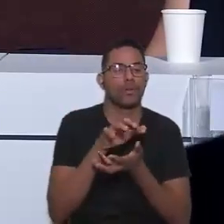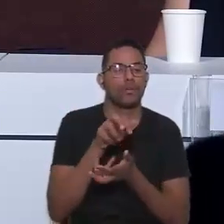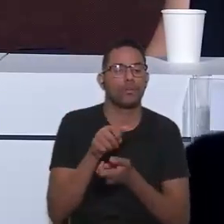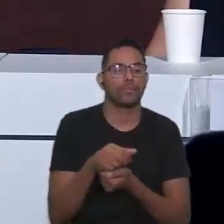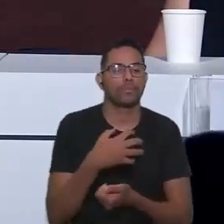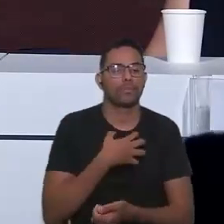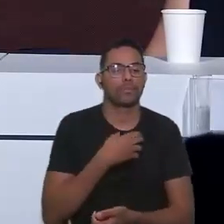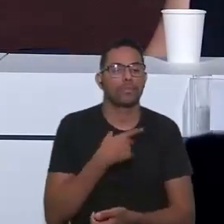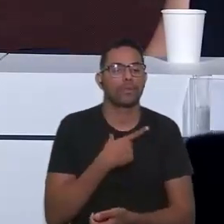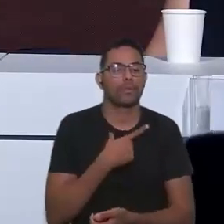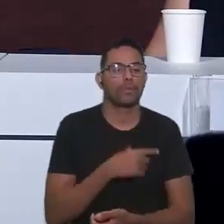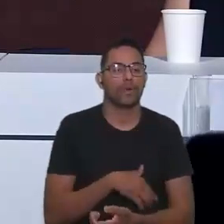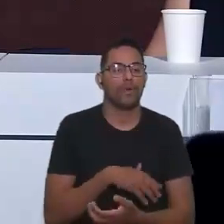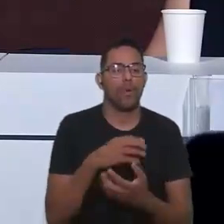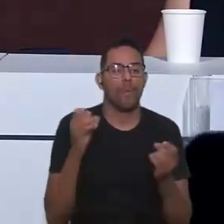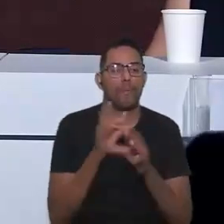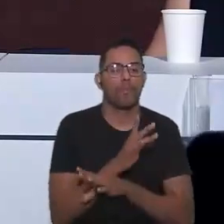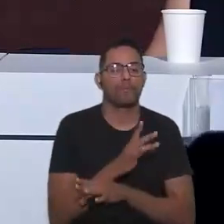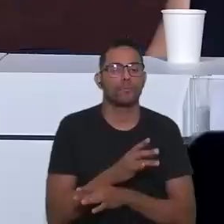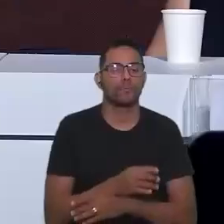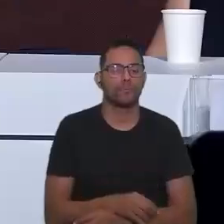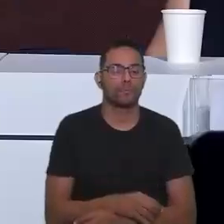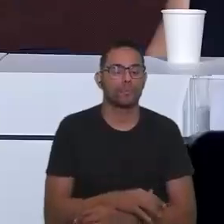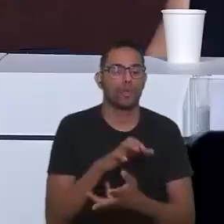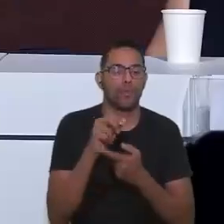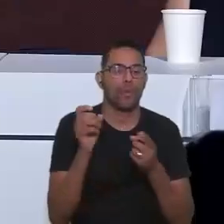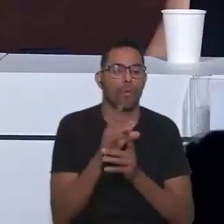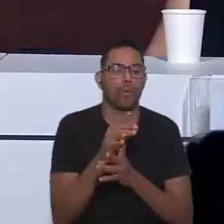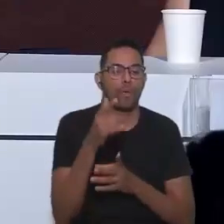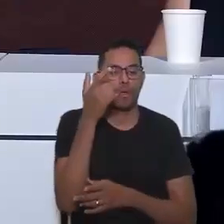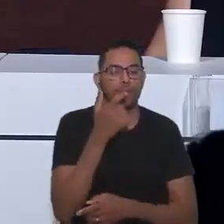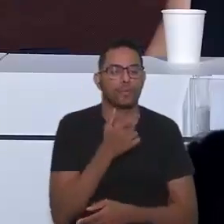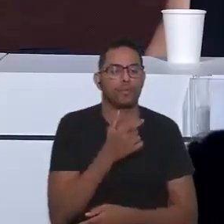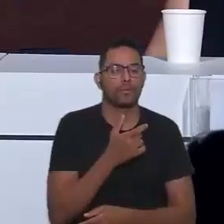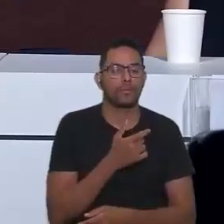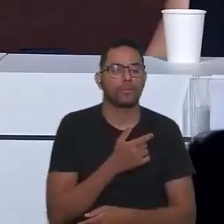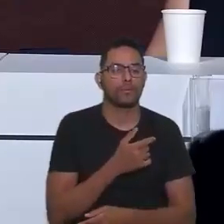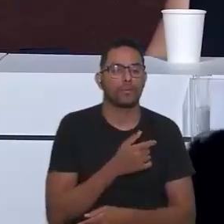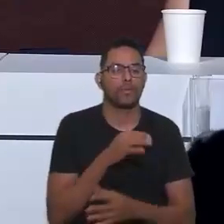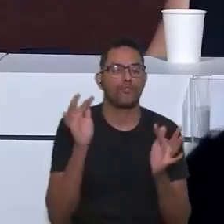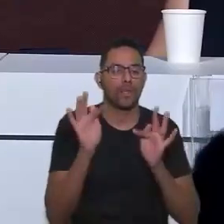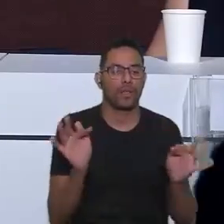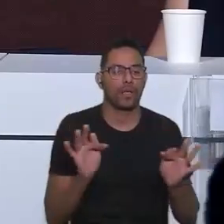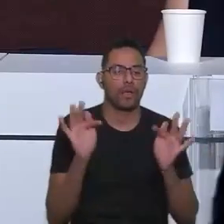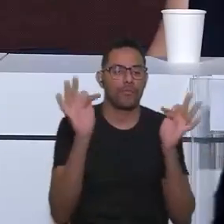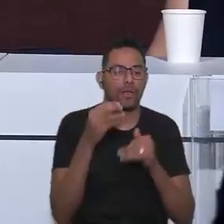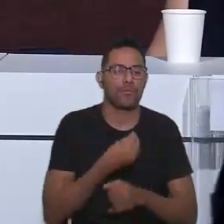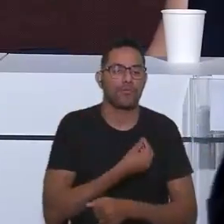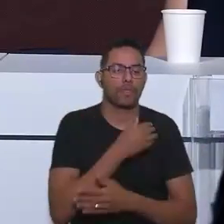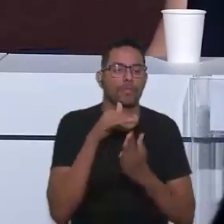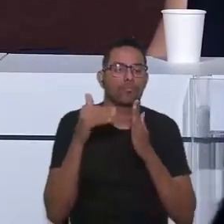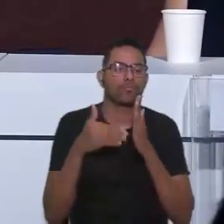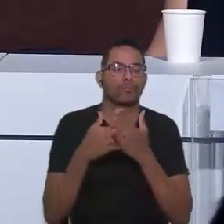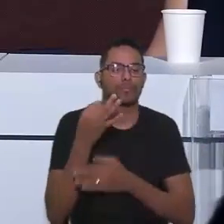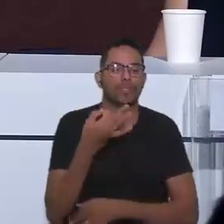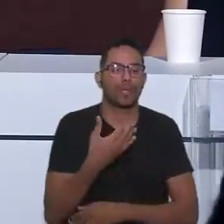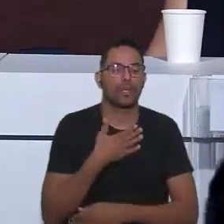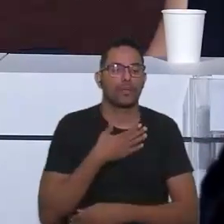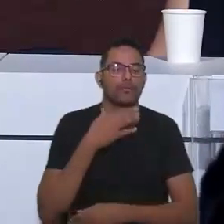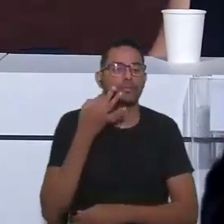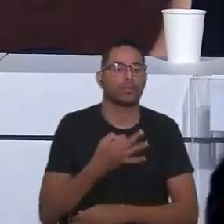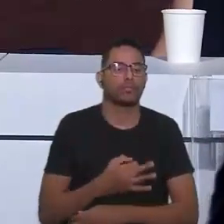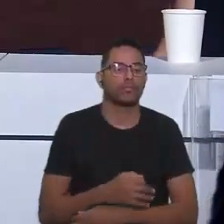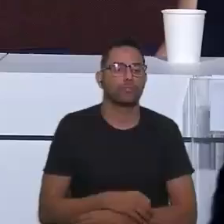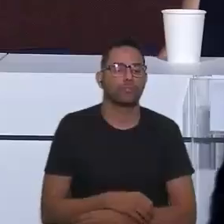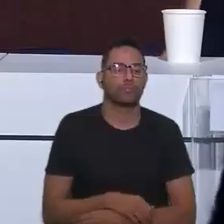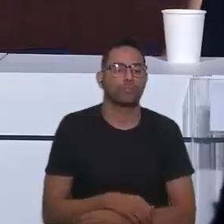mundo e a sensação que eu tenho é que o mundo está preparado para que eu seja feliz a vida inteira. Assim. Está tudo certo para mim, vai dar tudo